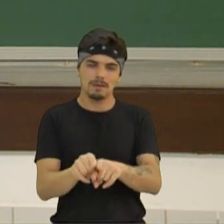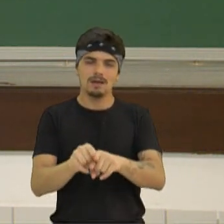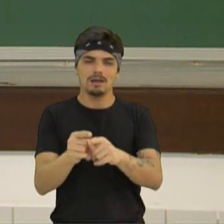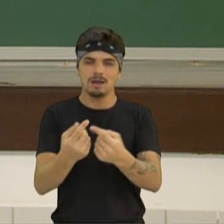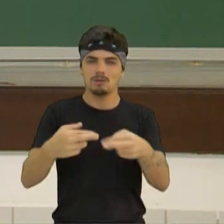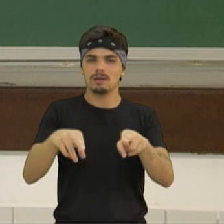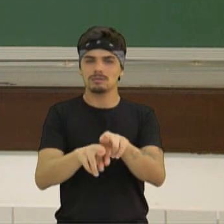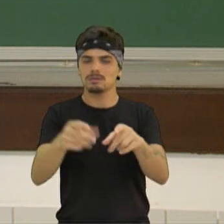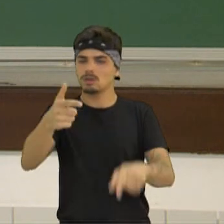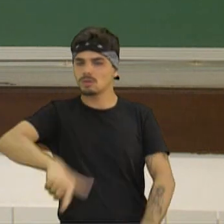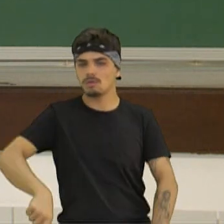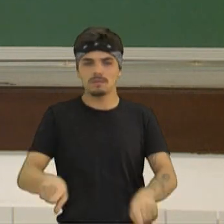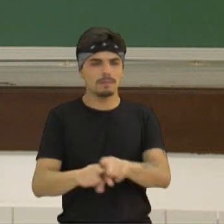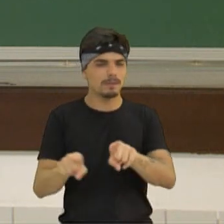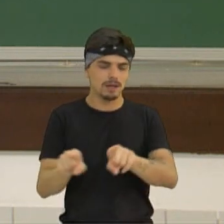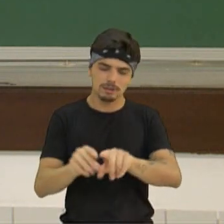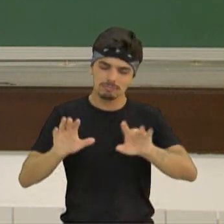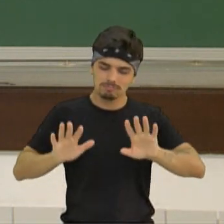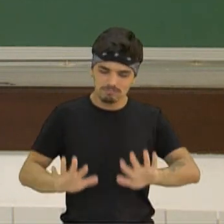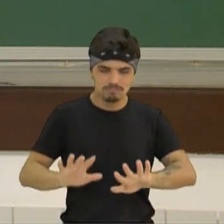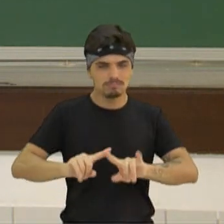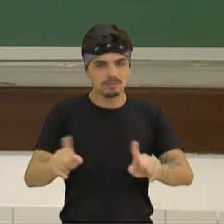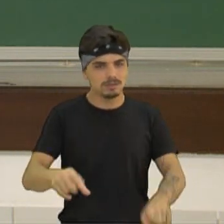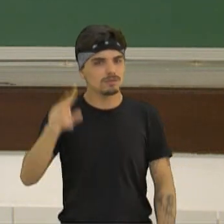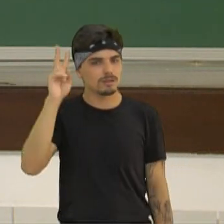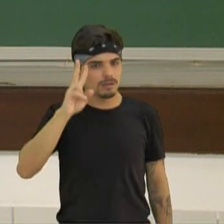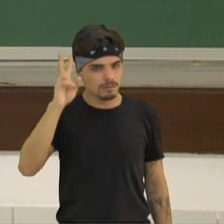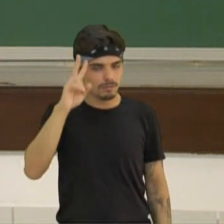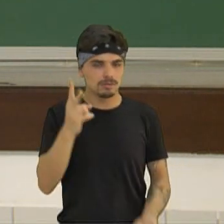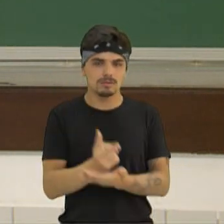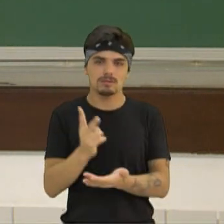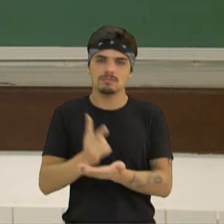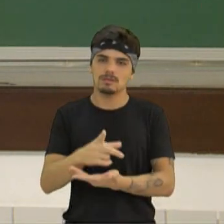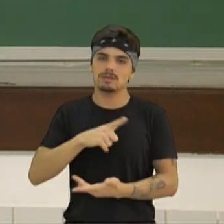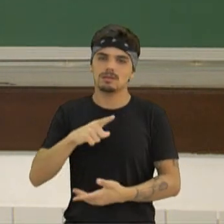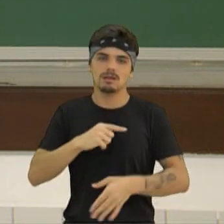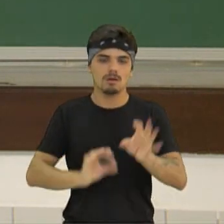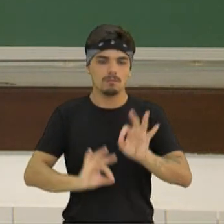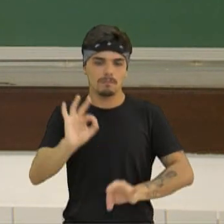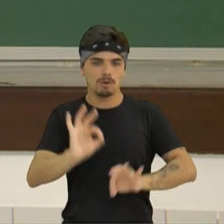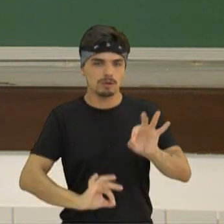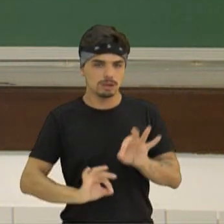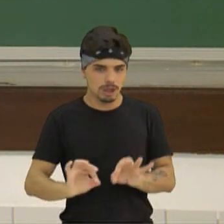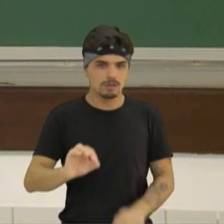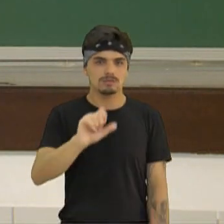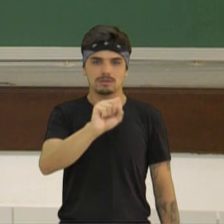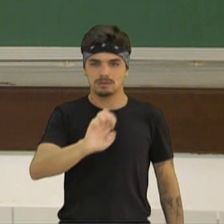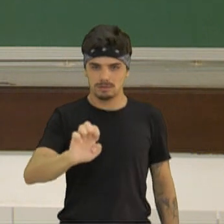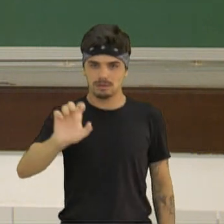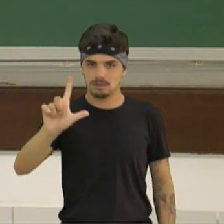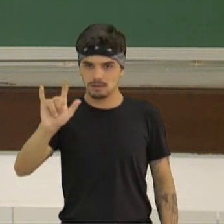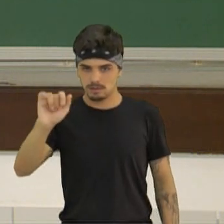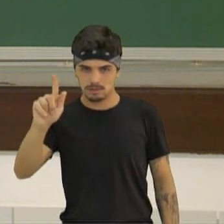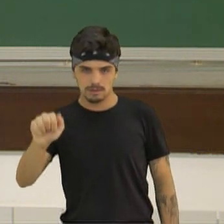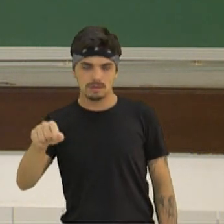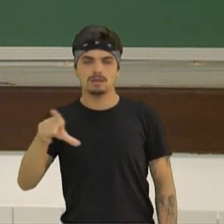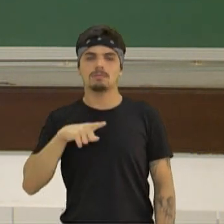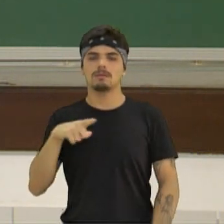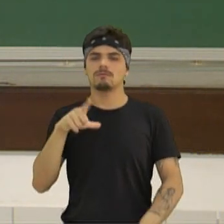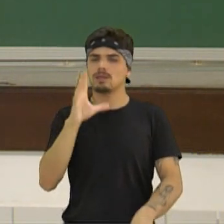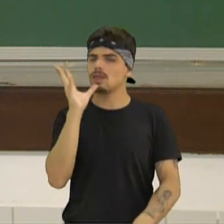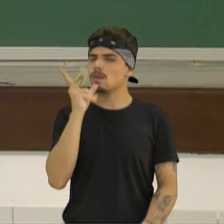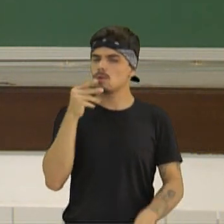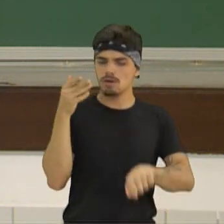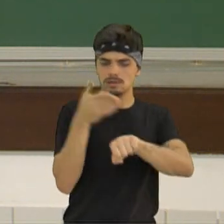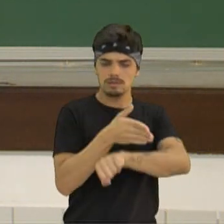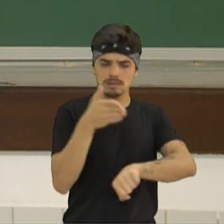né? Eu sempre lembro ali, principalmente meus alunos, que tem o projeto Se Liga. Para aquele aluno que acessou mais tarde, então